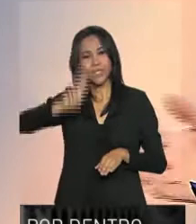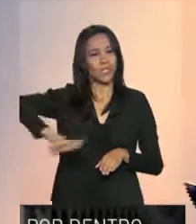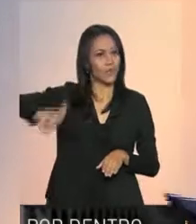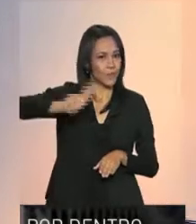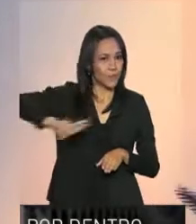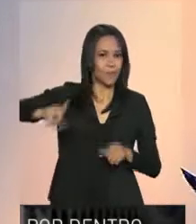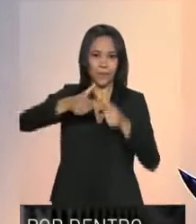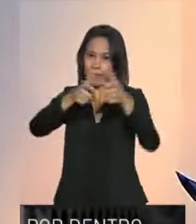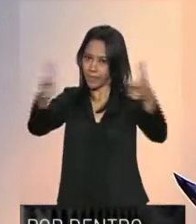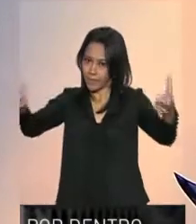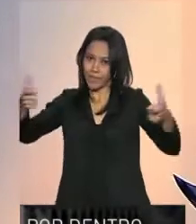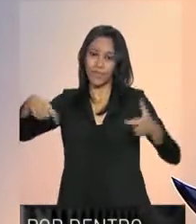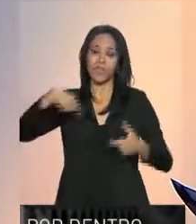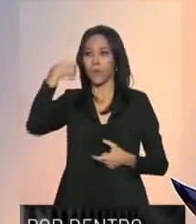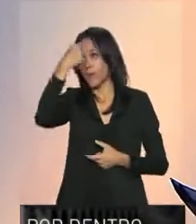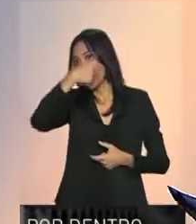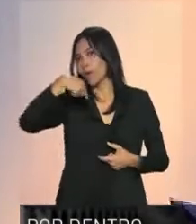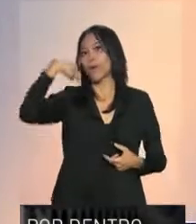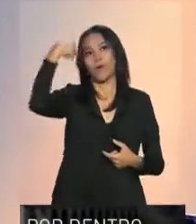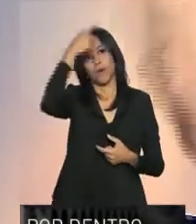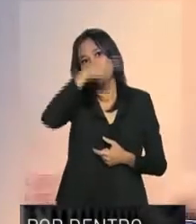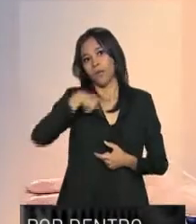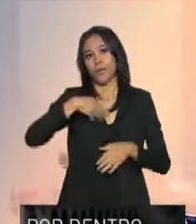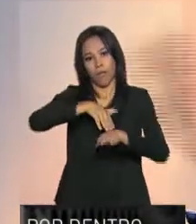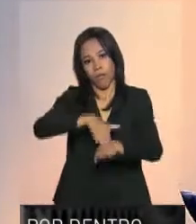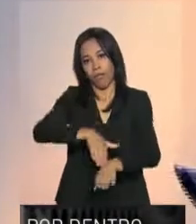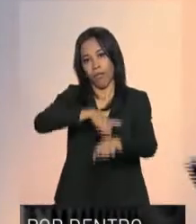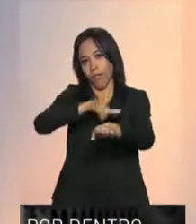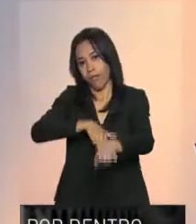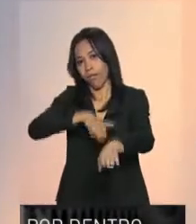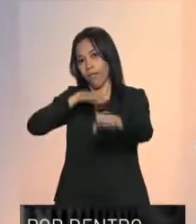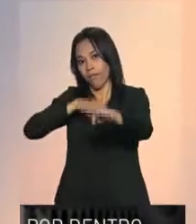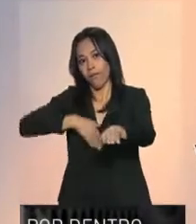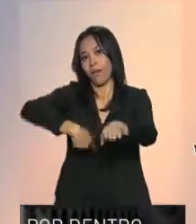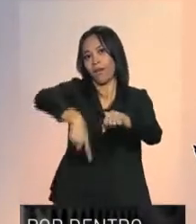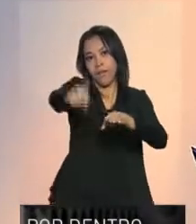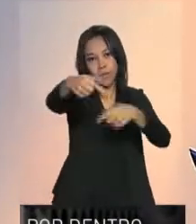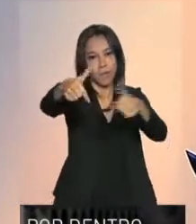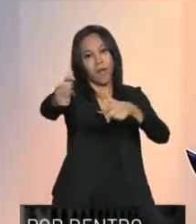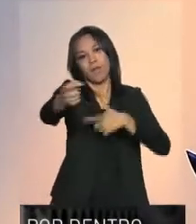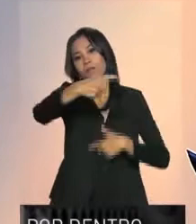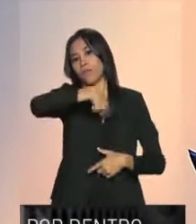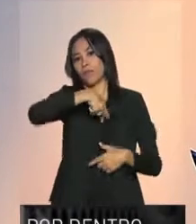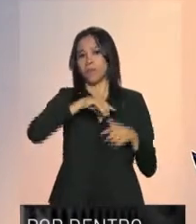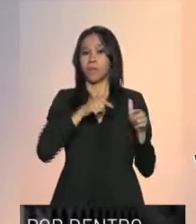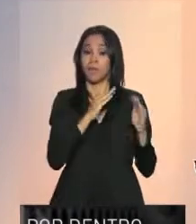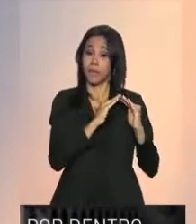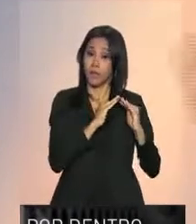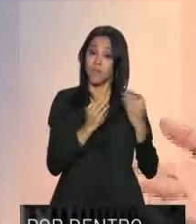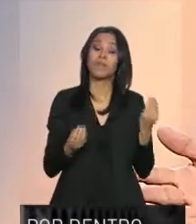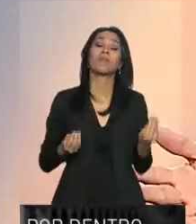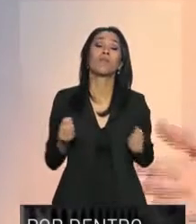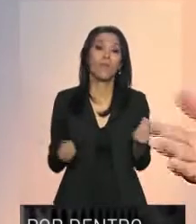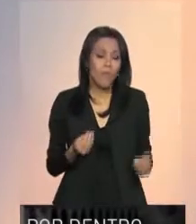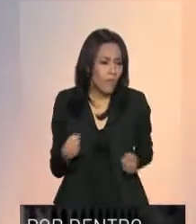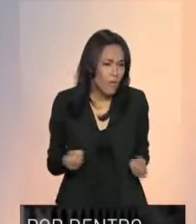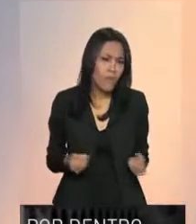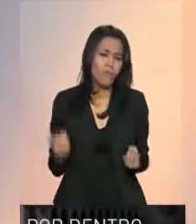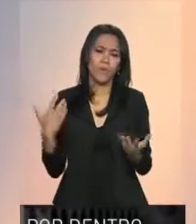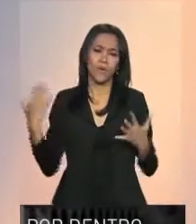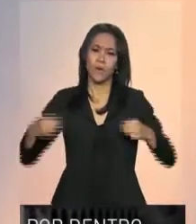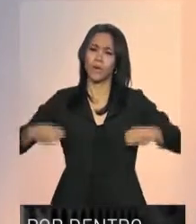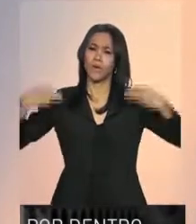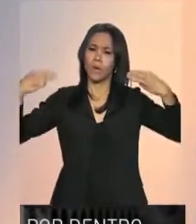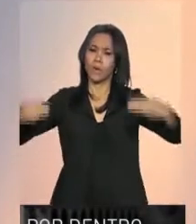maioria da população são horas e horas no trânsito para ir ao trabalho pra voltar pra casa enfim é como é que o ministério das cidades tem contribuído para amenizar